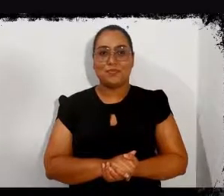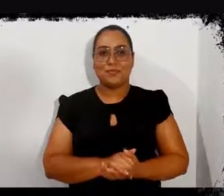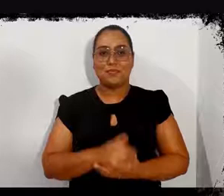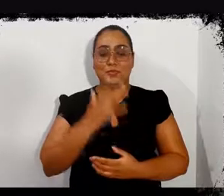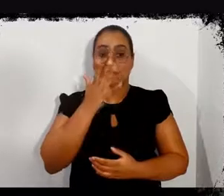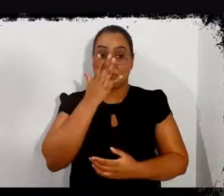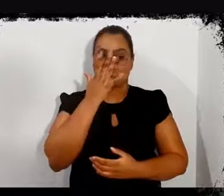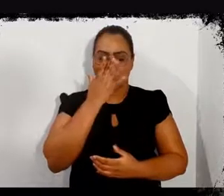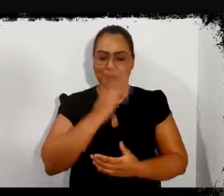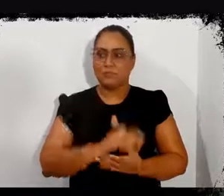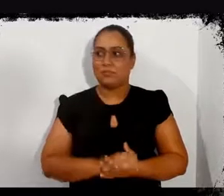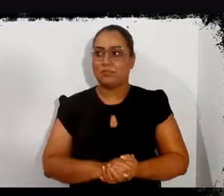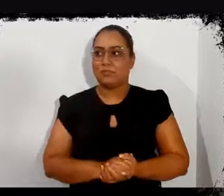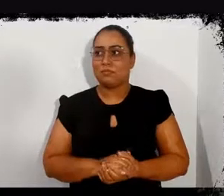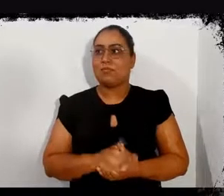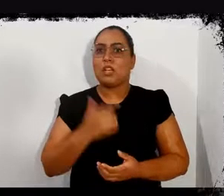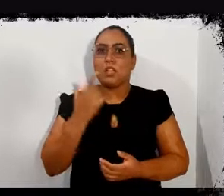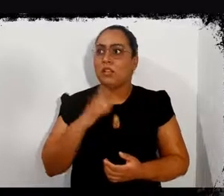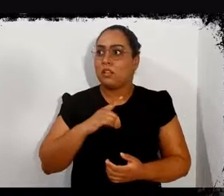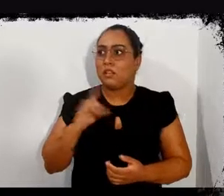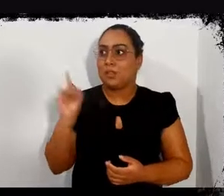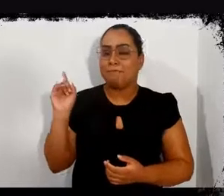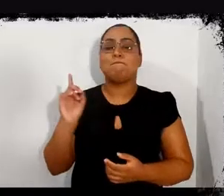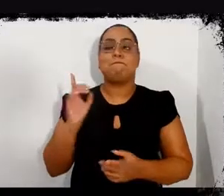é o antagonista.